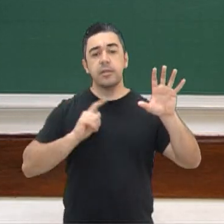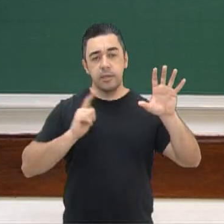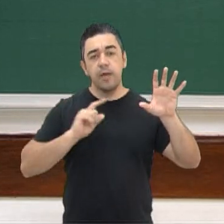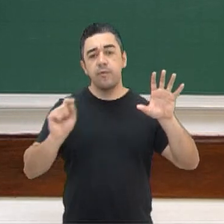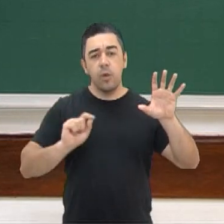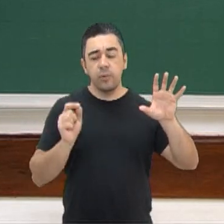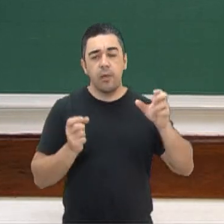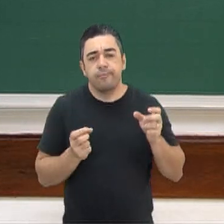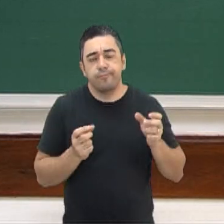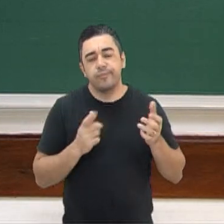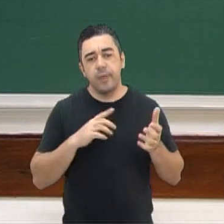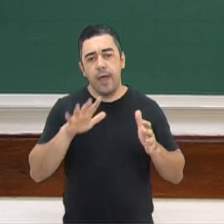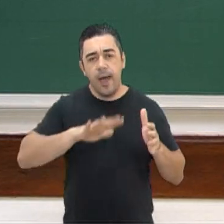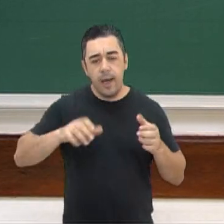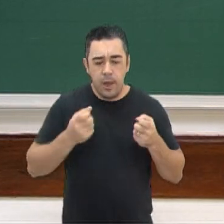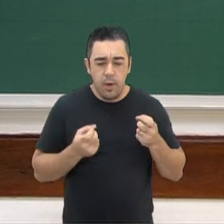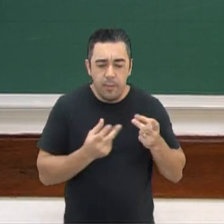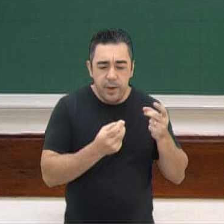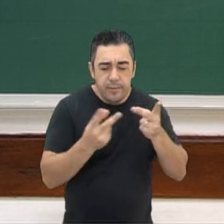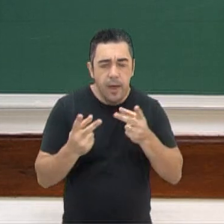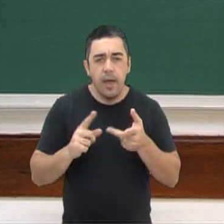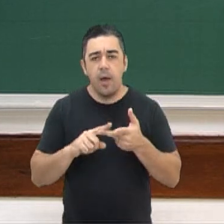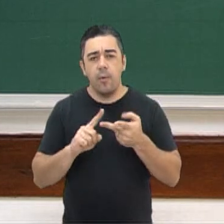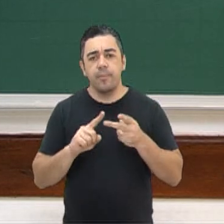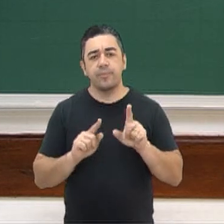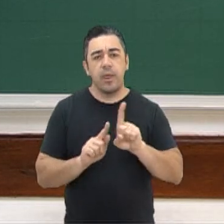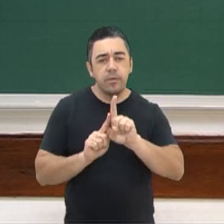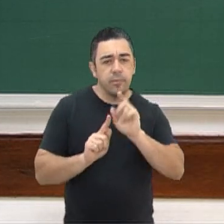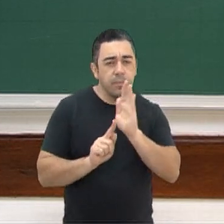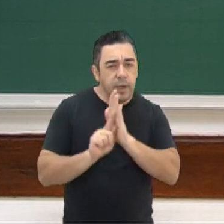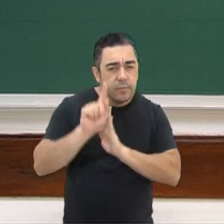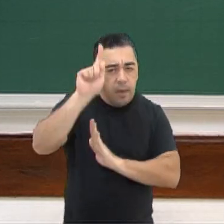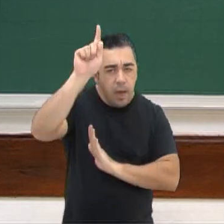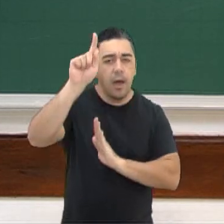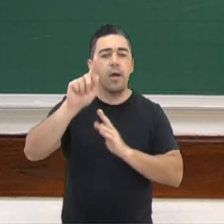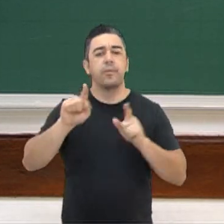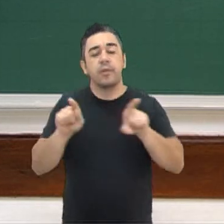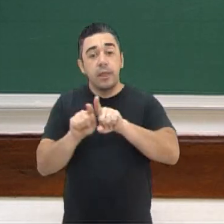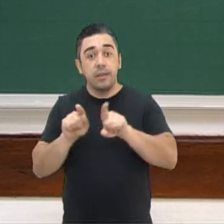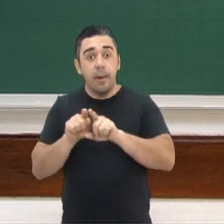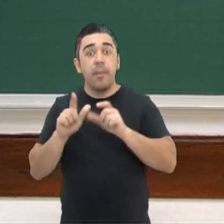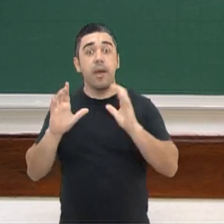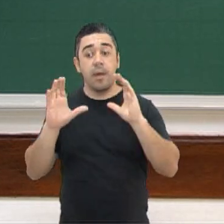plano comercial, espacial, inclusive no plano esportivo.